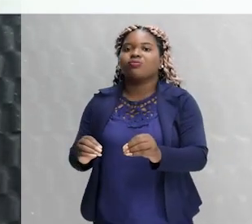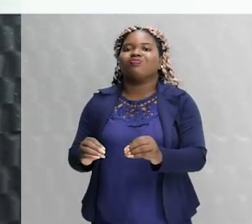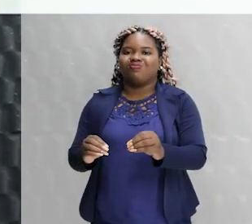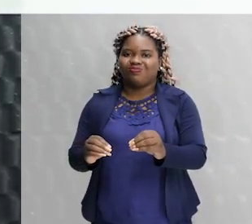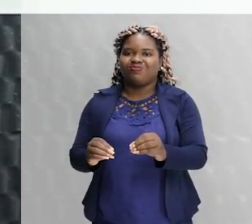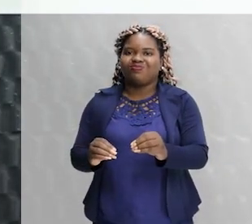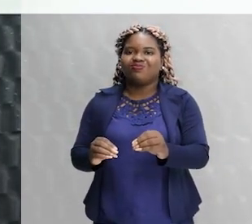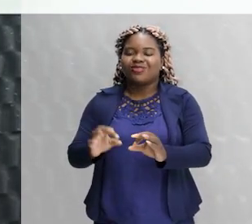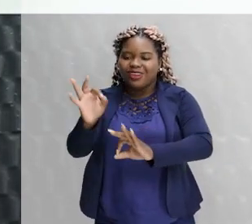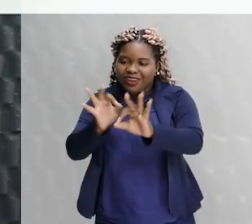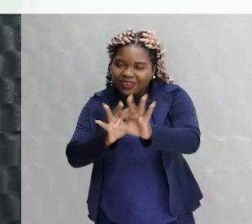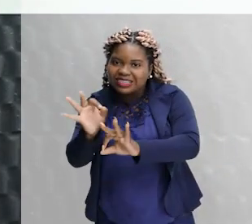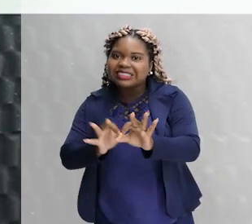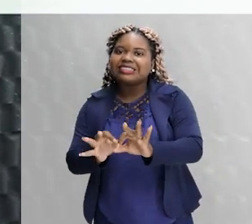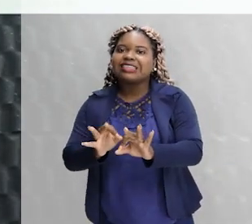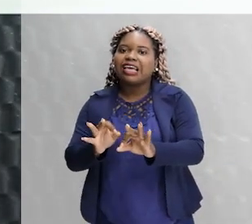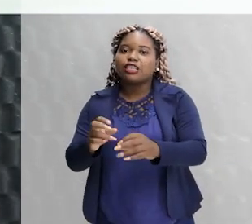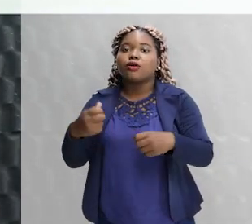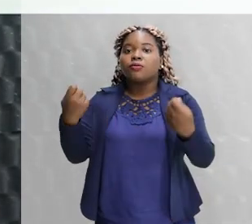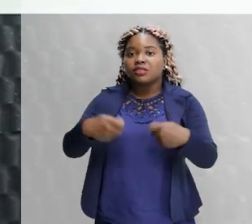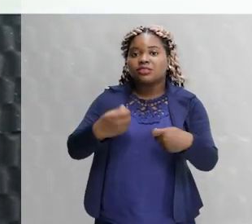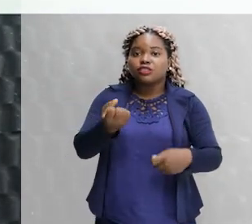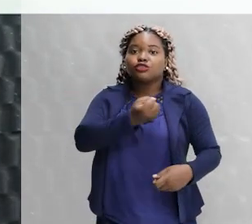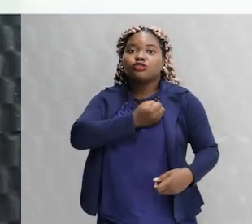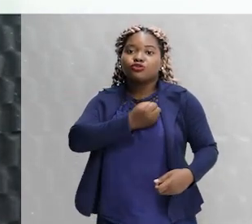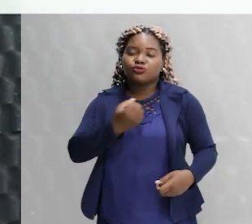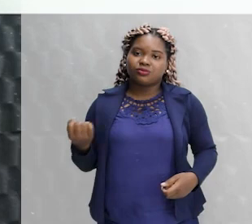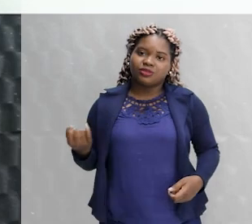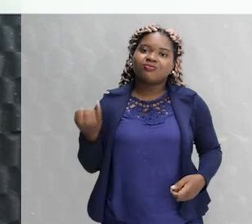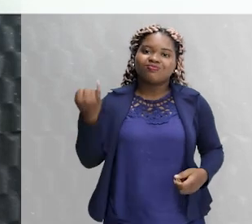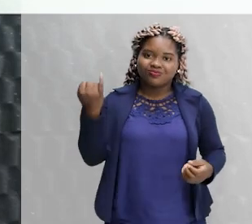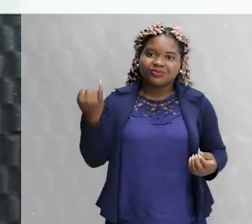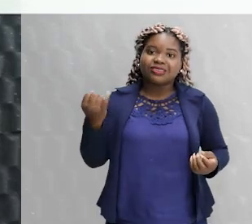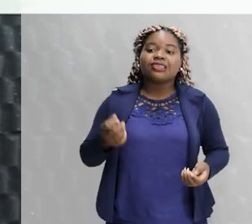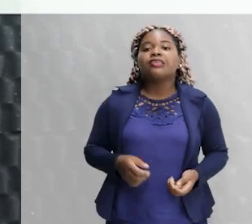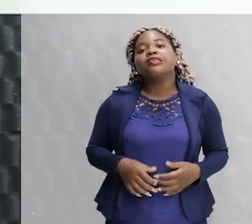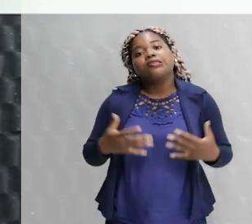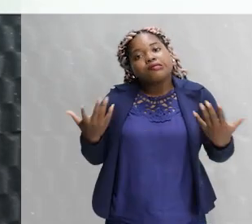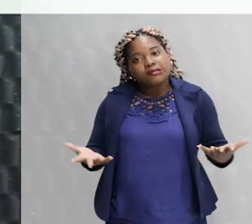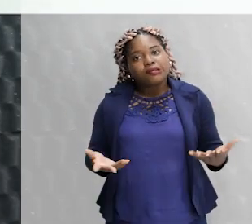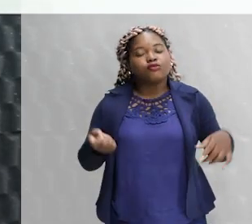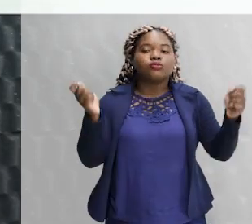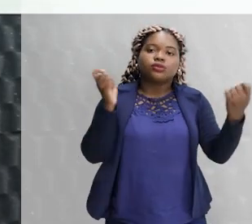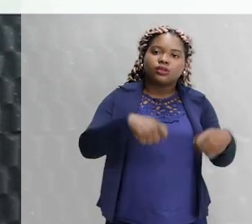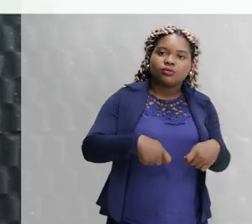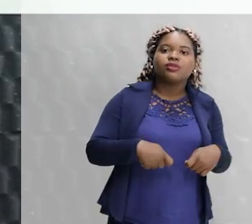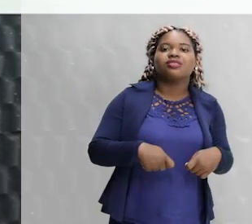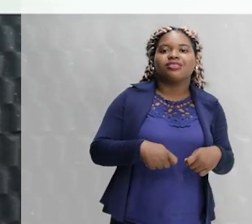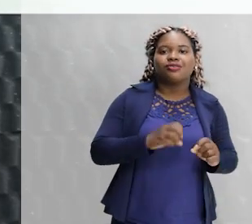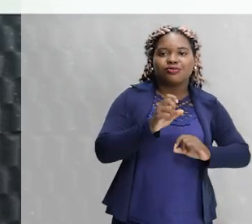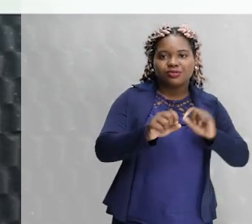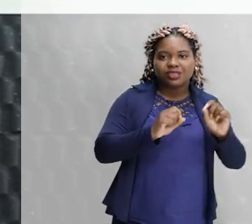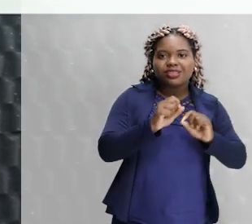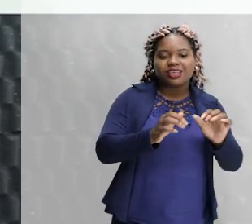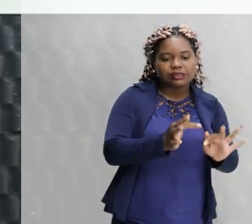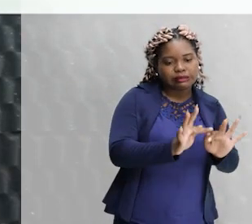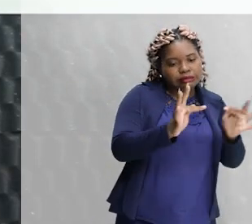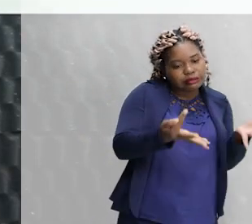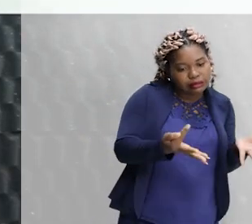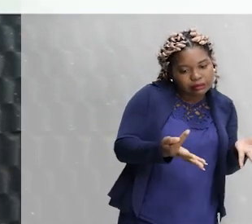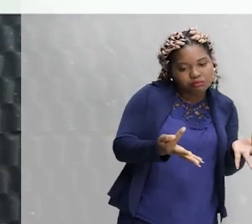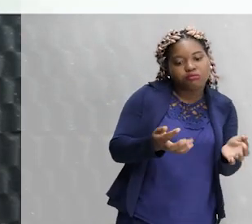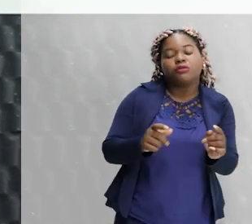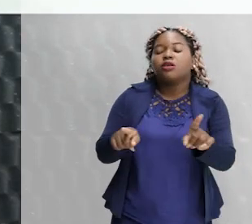uma medida de tendência central, que pode ser o quê? Pode ser uma média aritmética simples, pode ser uma média